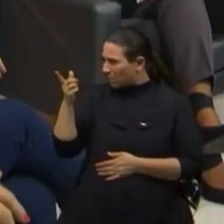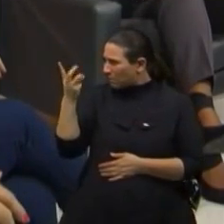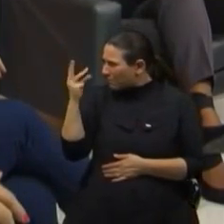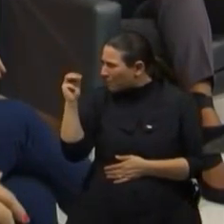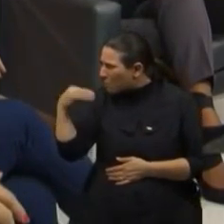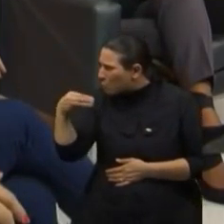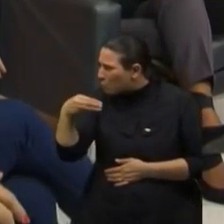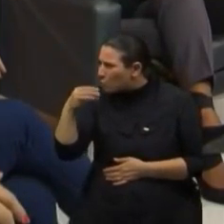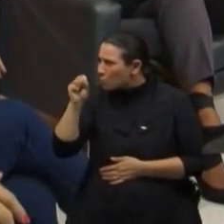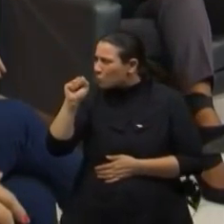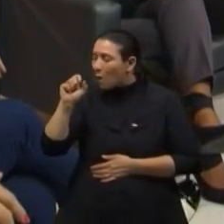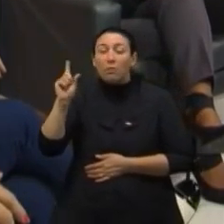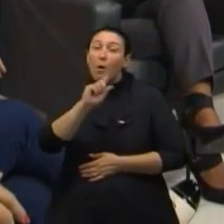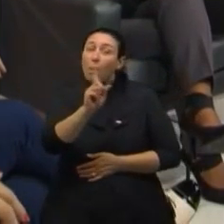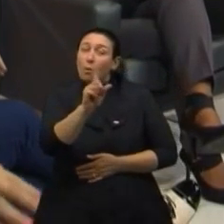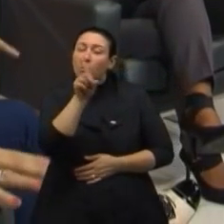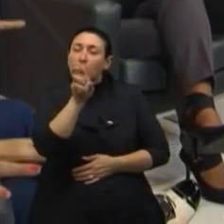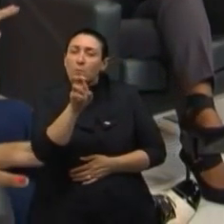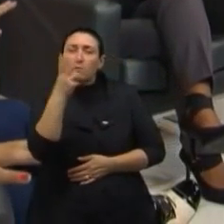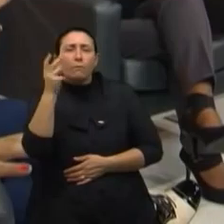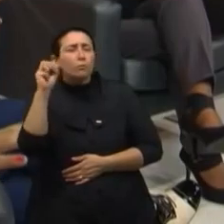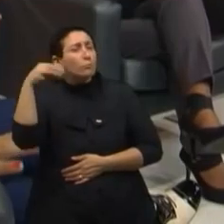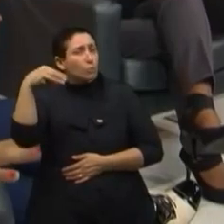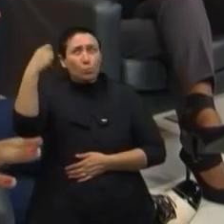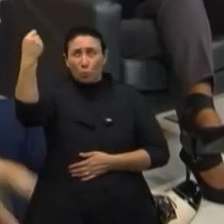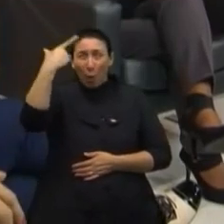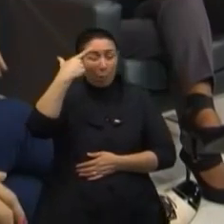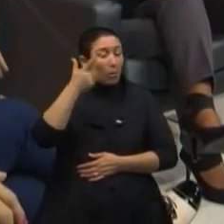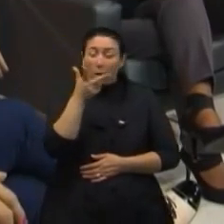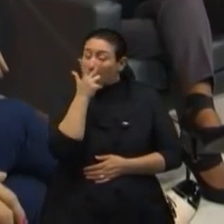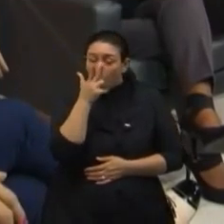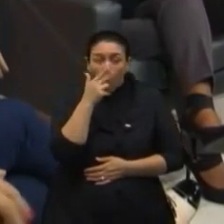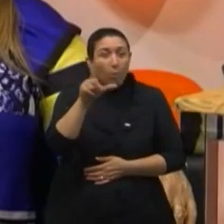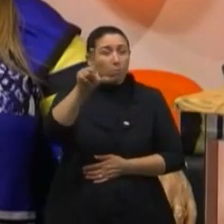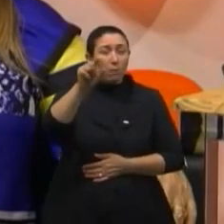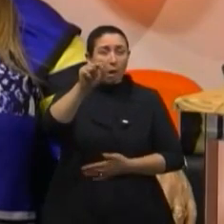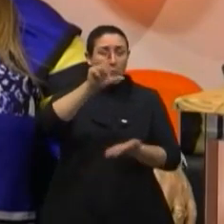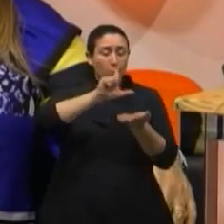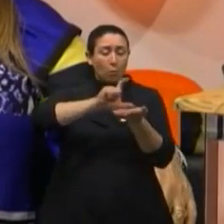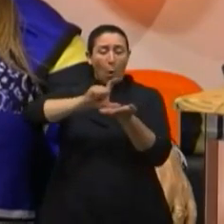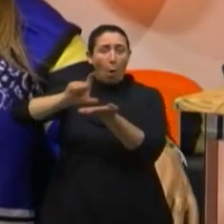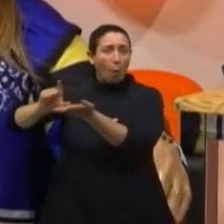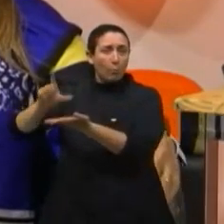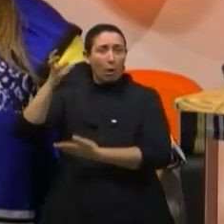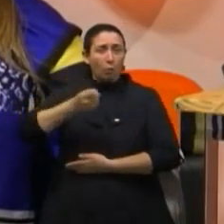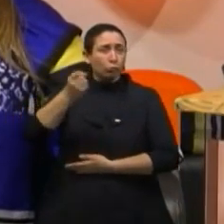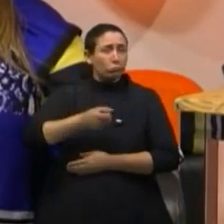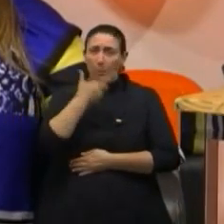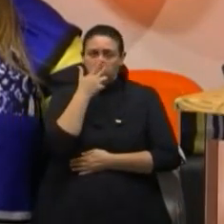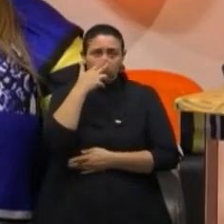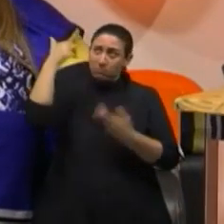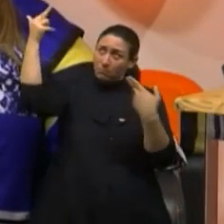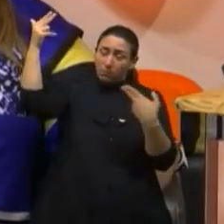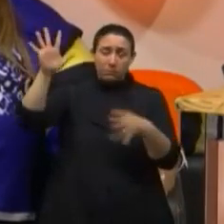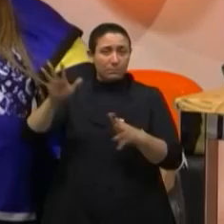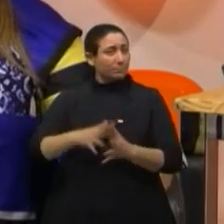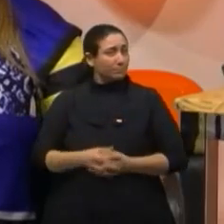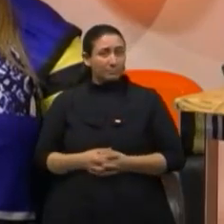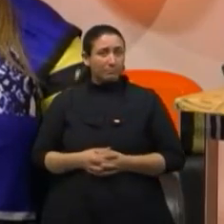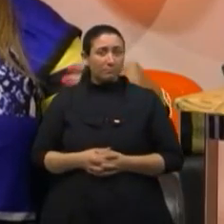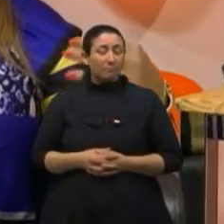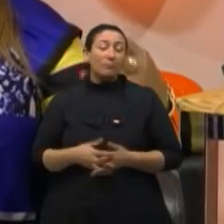menos 15 20 minutos seria igual a 10 copos de leite leite por dia então é uma quantidade tem